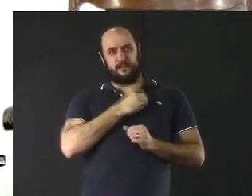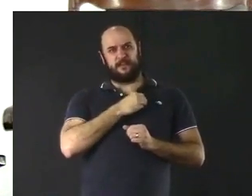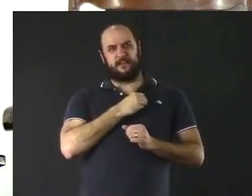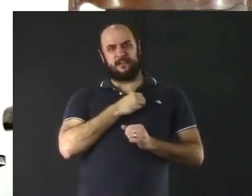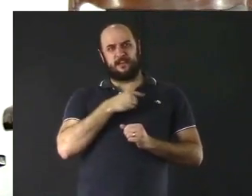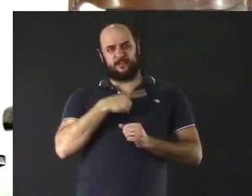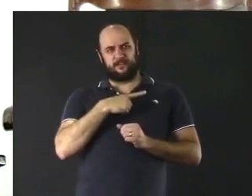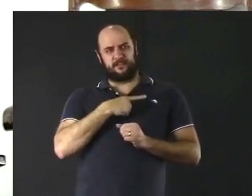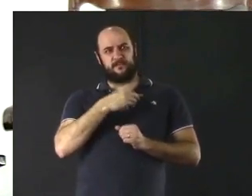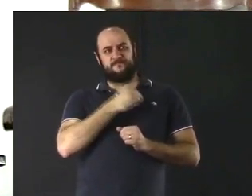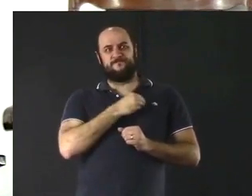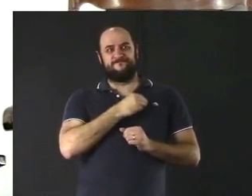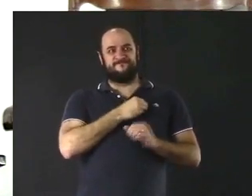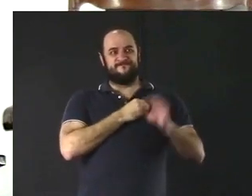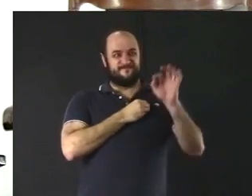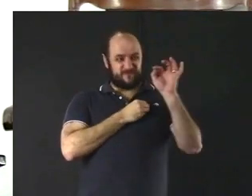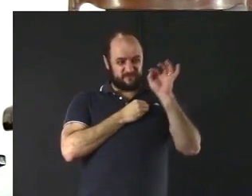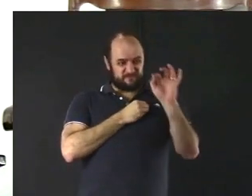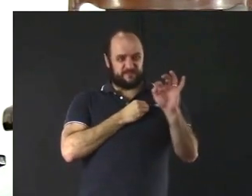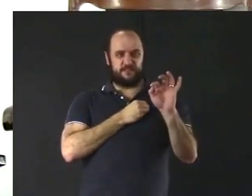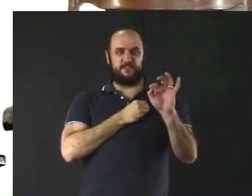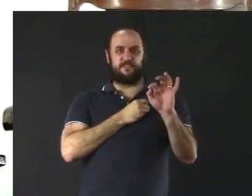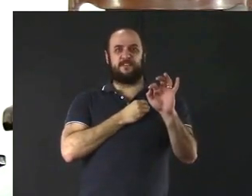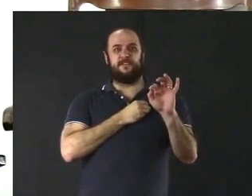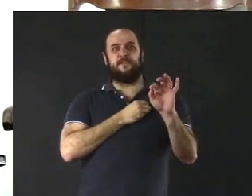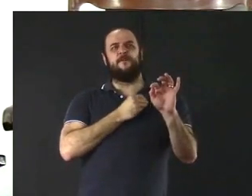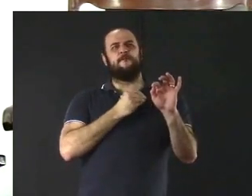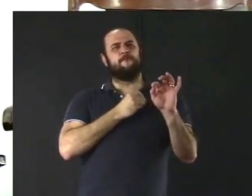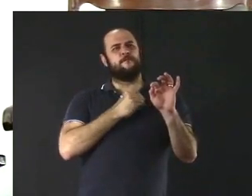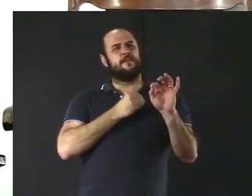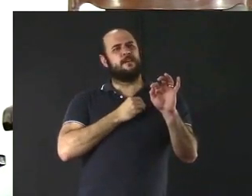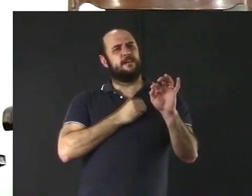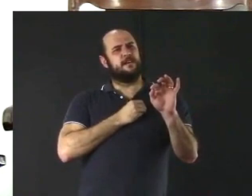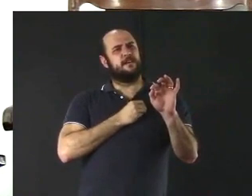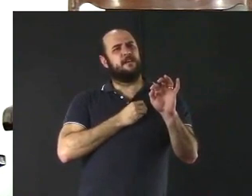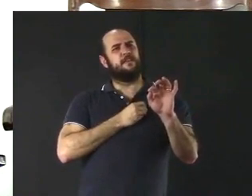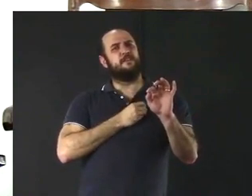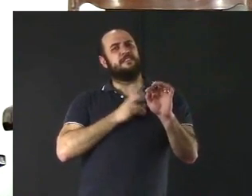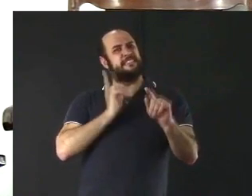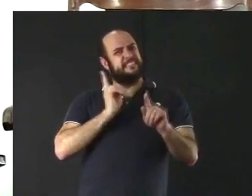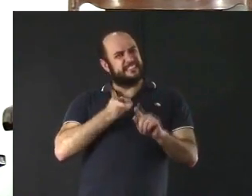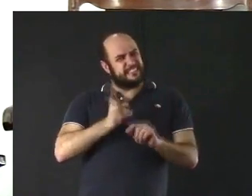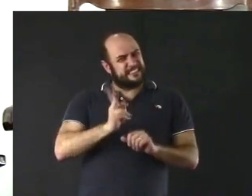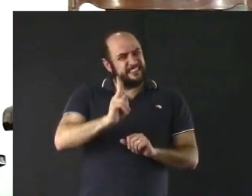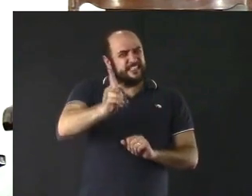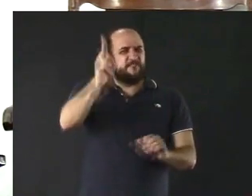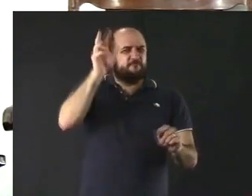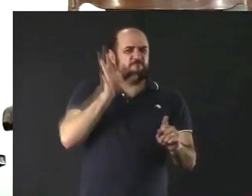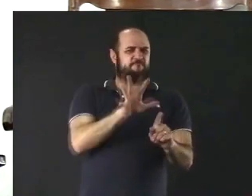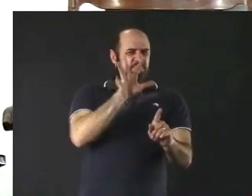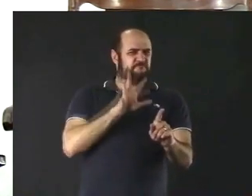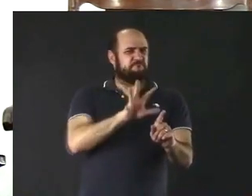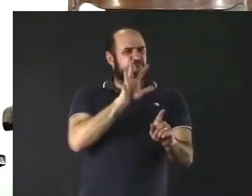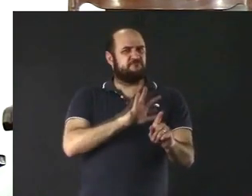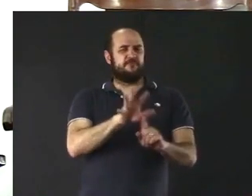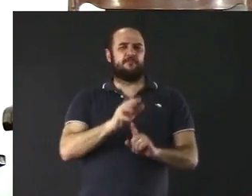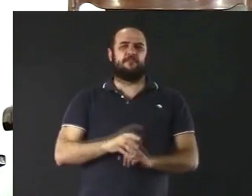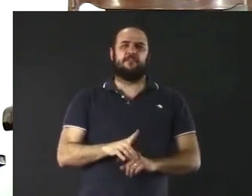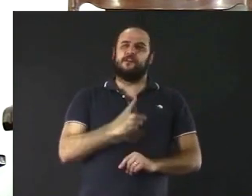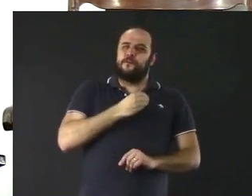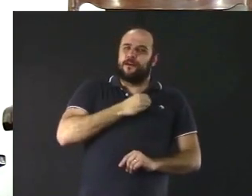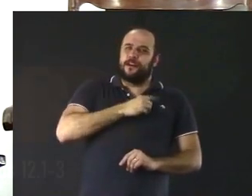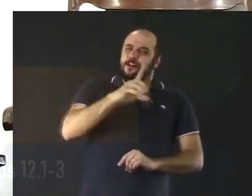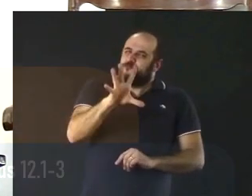pecado específico. Ele diz: o pecado que tenazmente vos assedia. Ou seja, aquele pecado que você gosta de